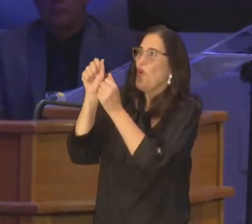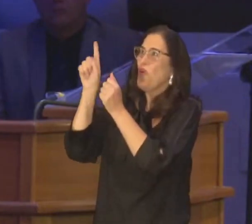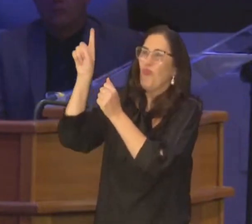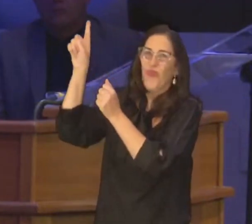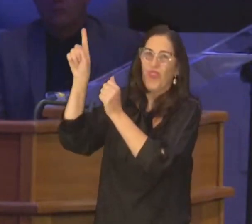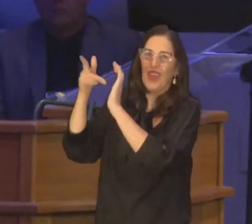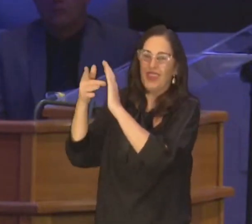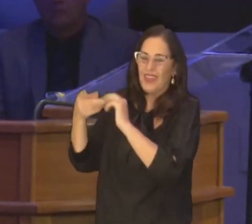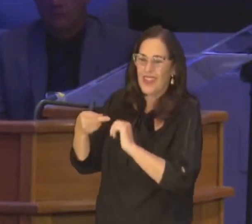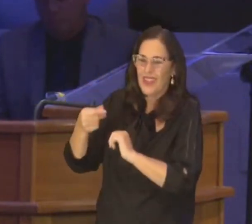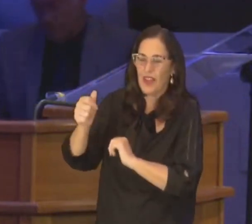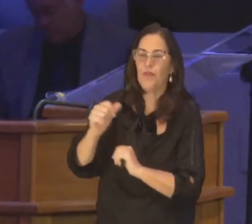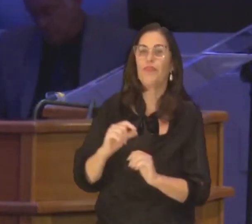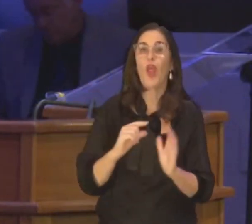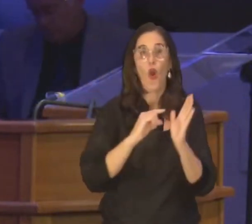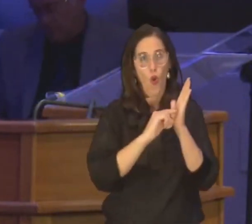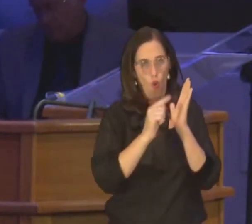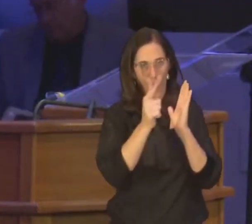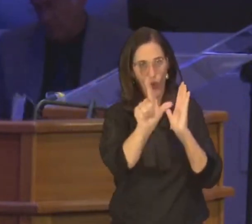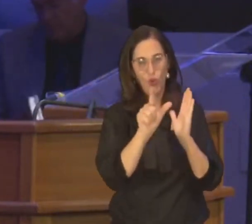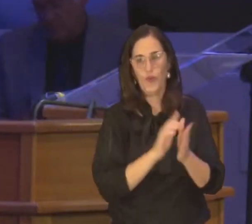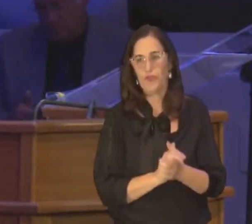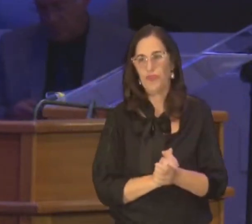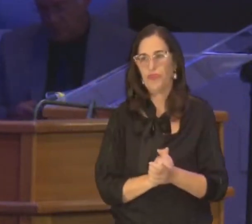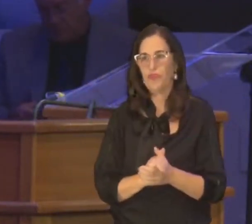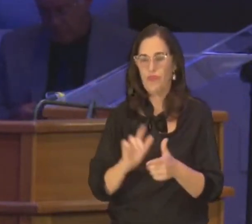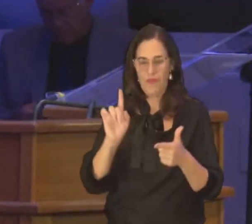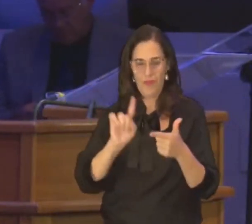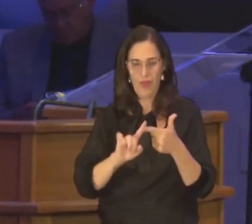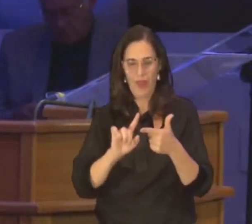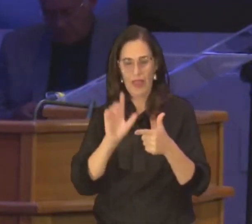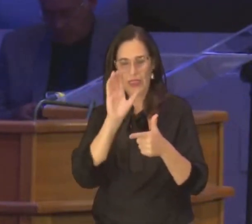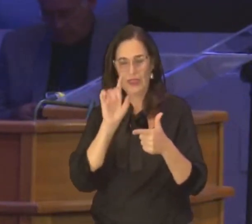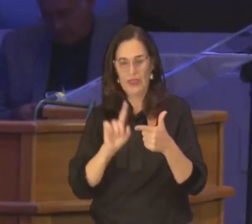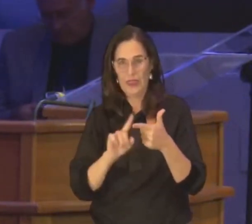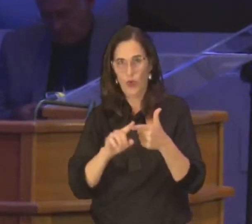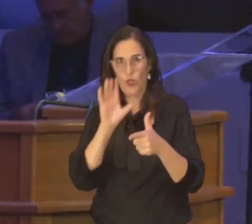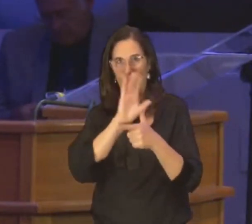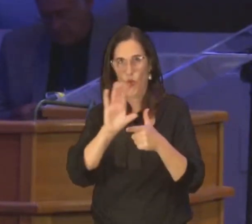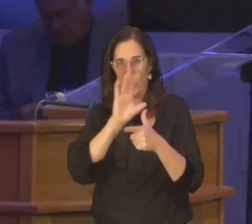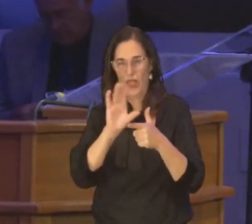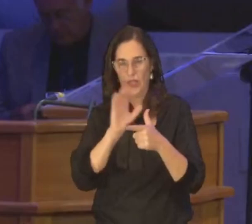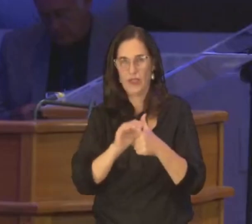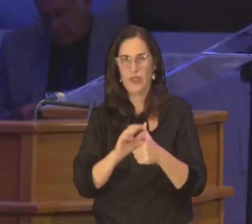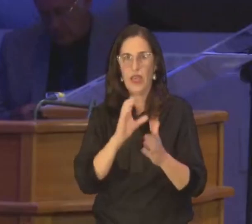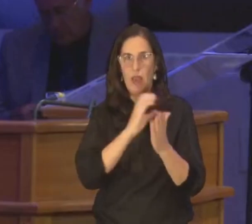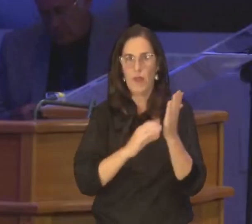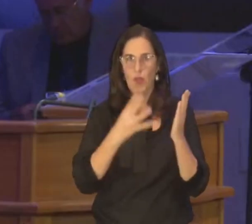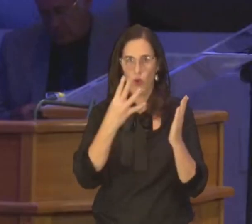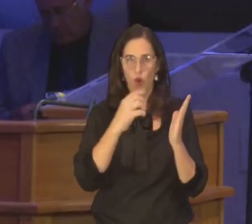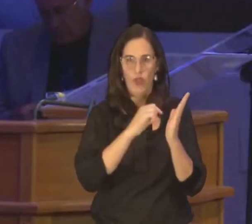um outro verso que eu quero compartilhar com os irmãos, 2 Coríntios capítulo 4, versos 8 e 9.